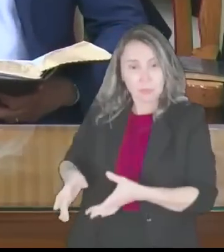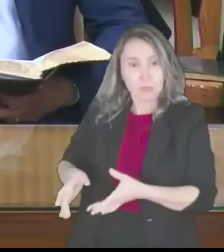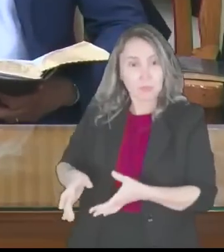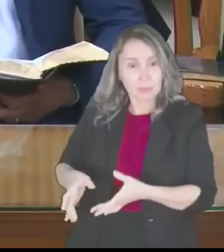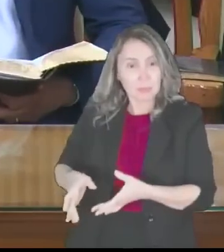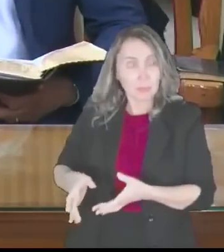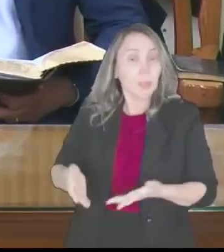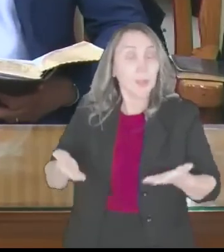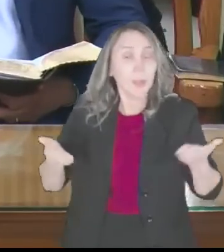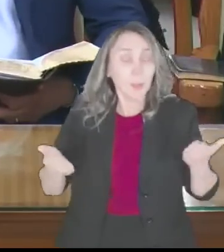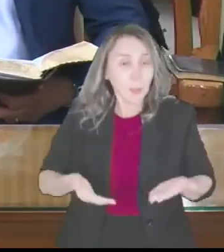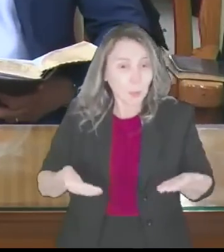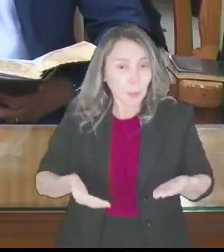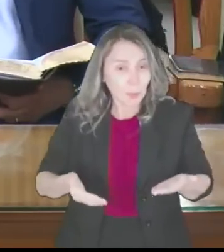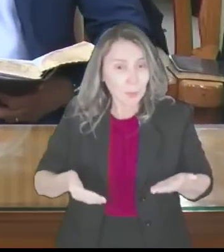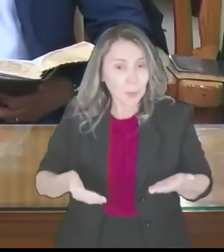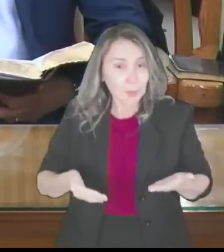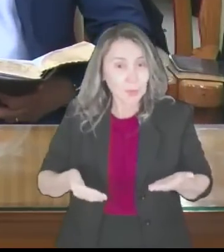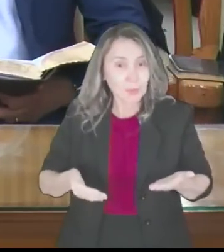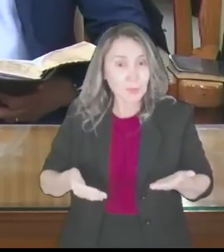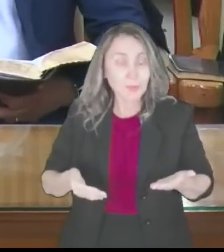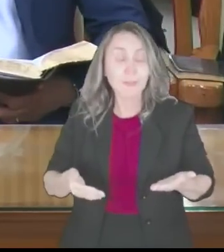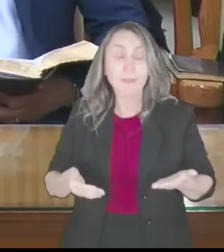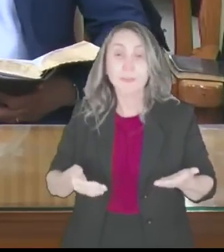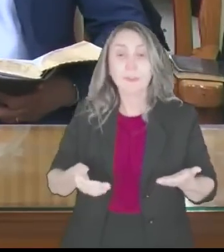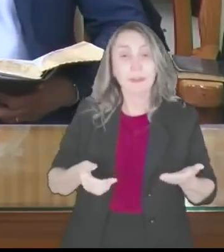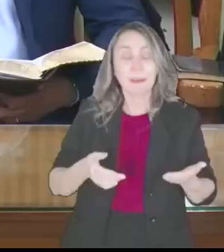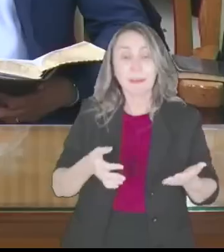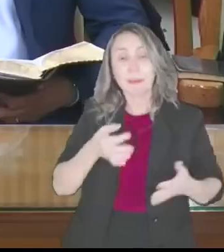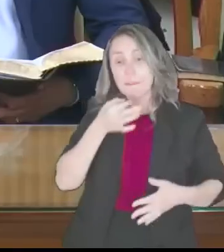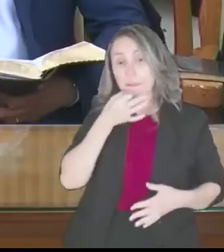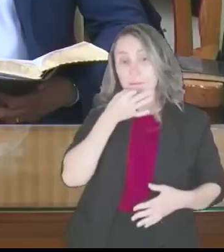tudo aquilo que antes pregaram.